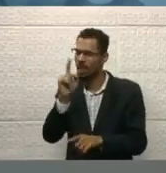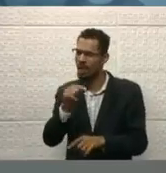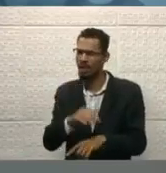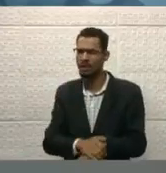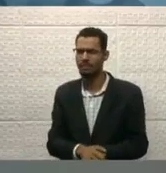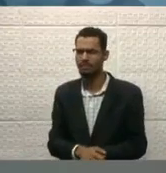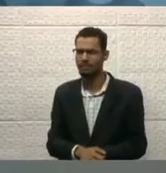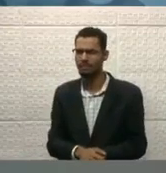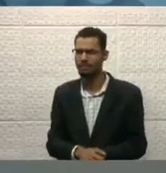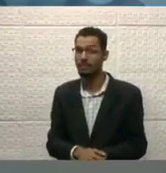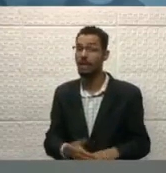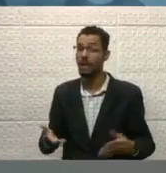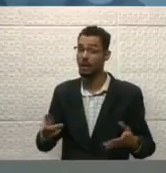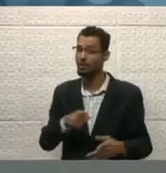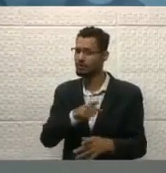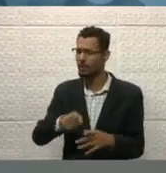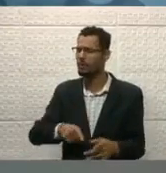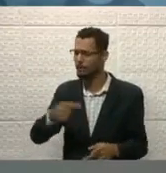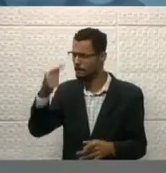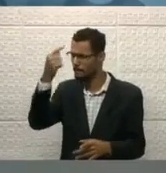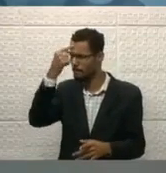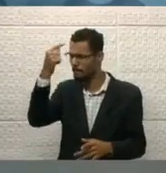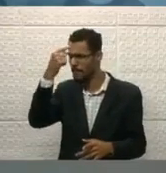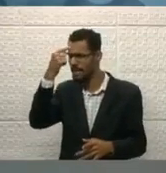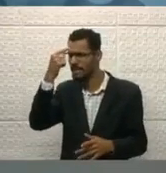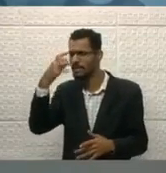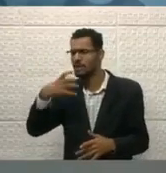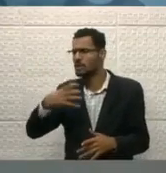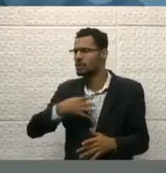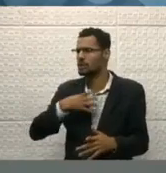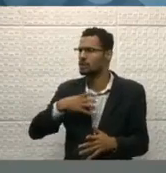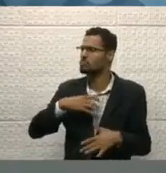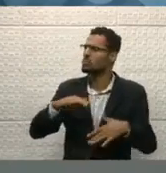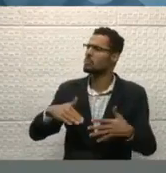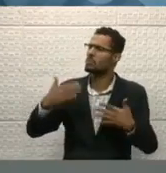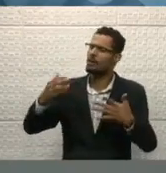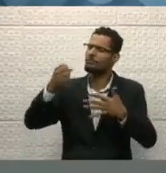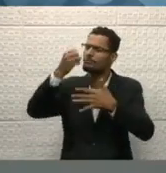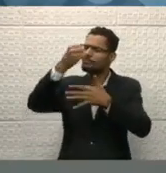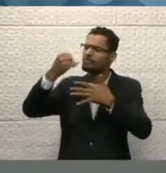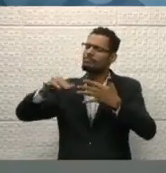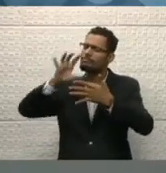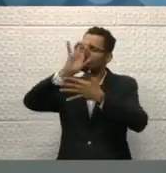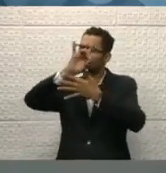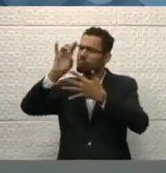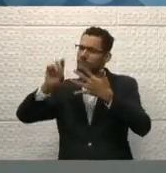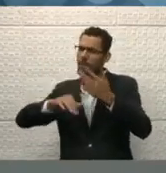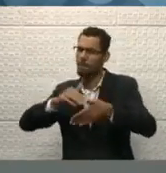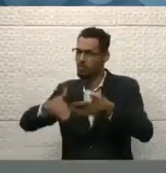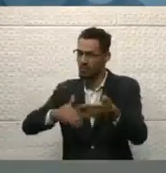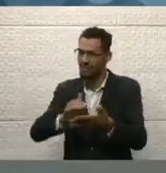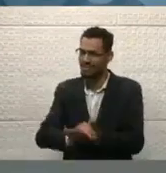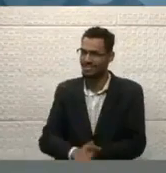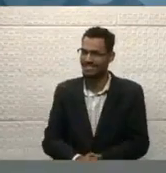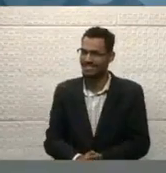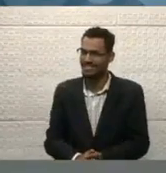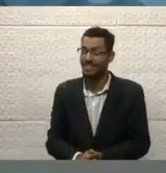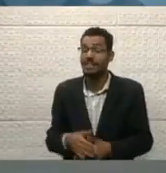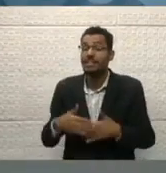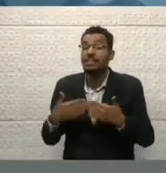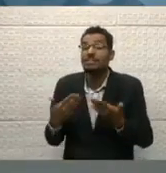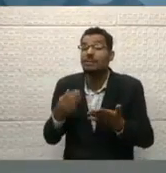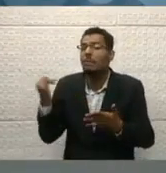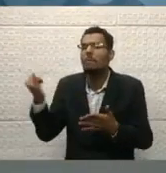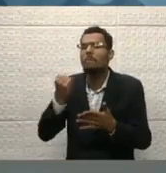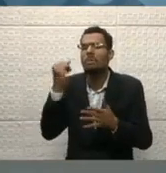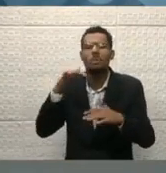forma? Então, eu gostaria que você refletisse sobre que tipos de conceitos estão envolvidos nesse processo. Qual que é a